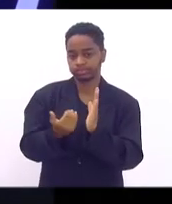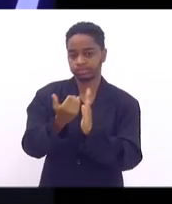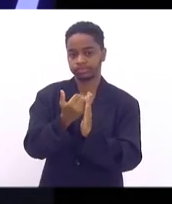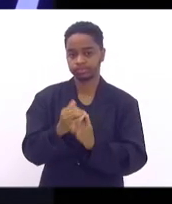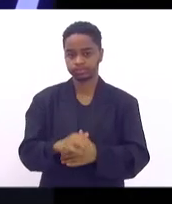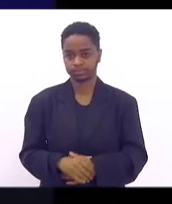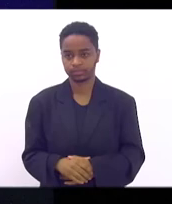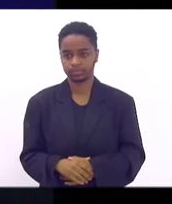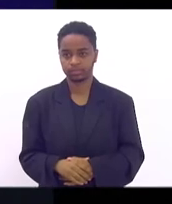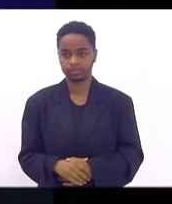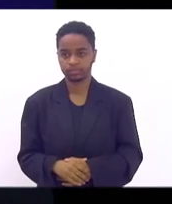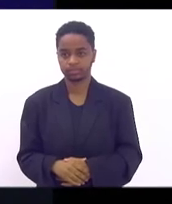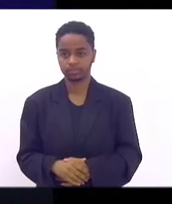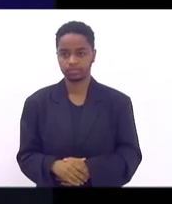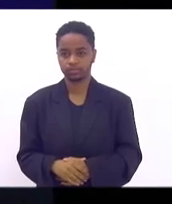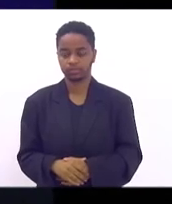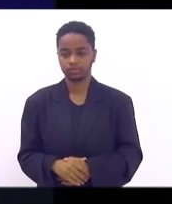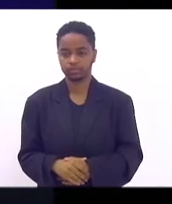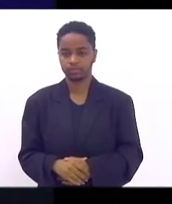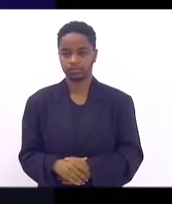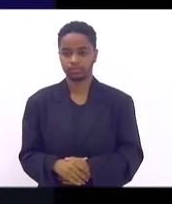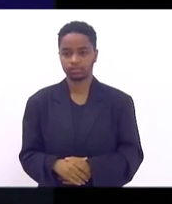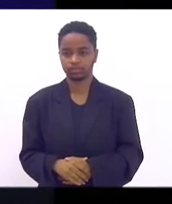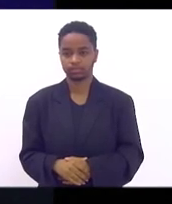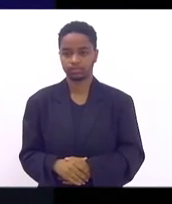Pode passar?